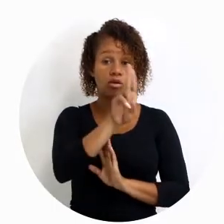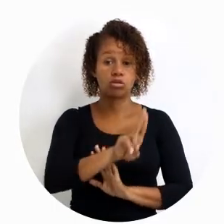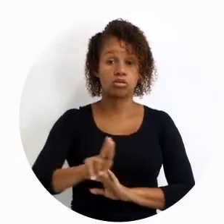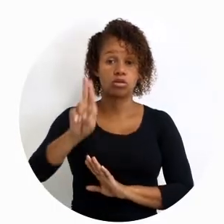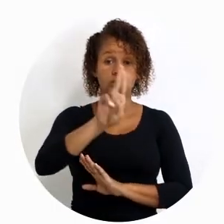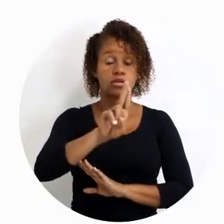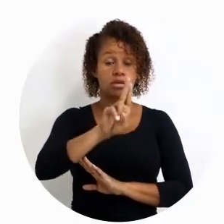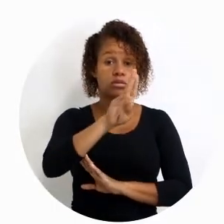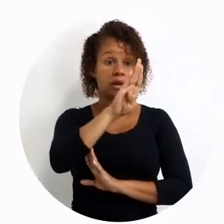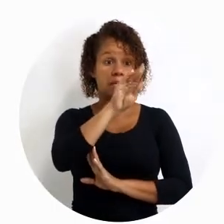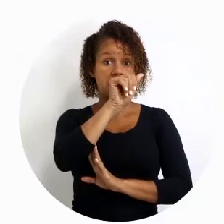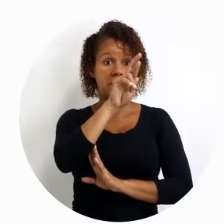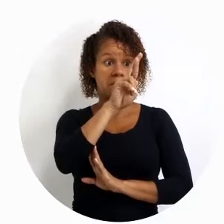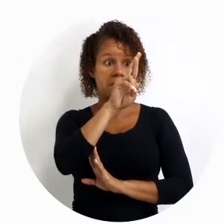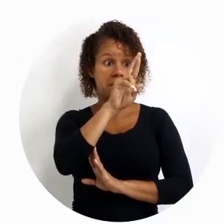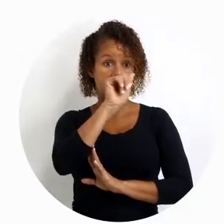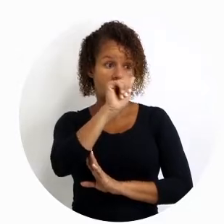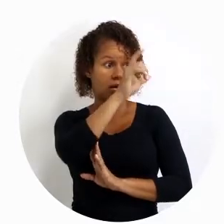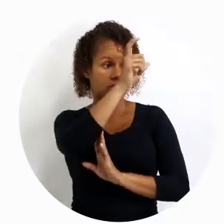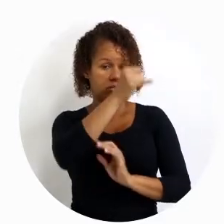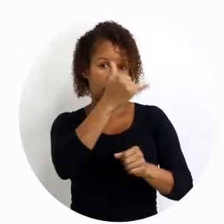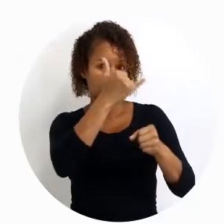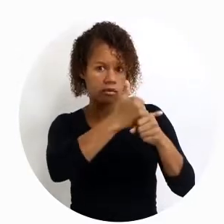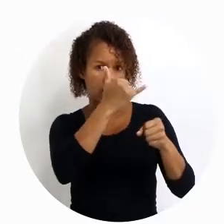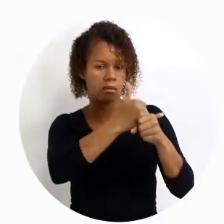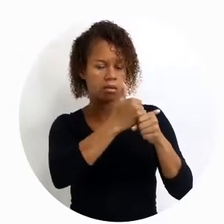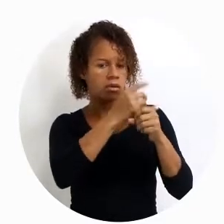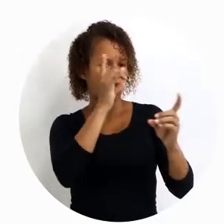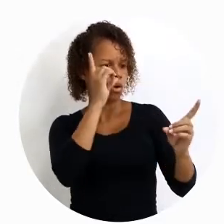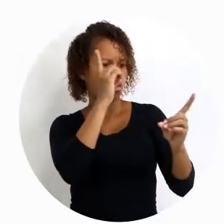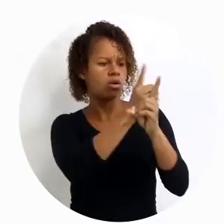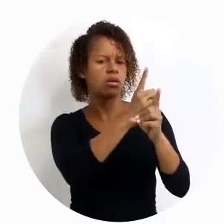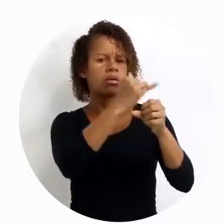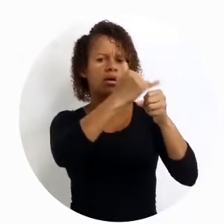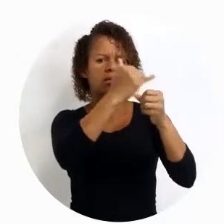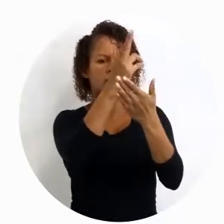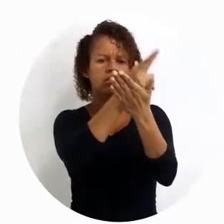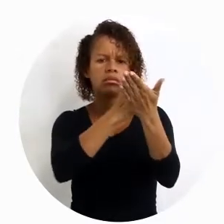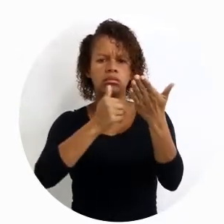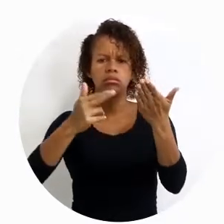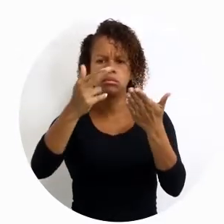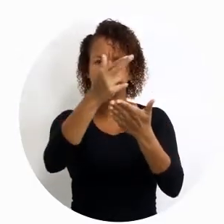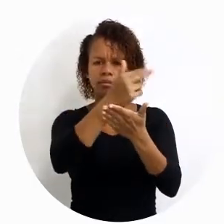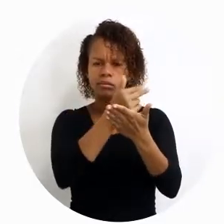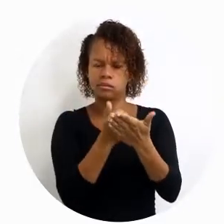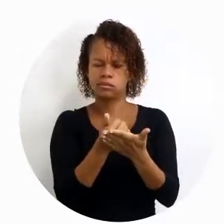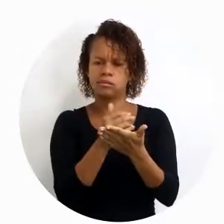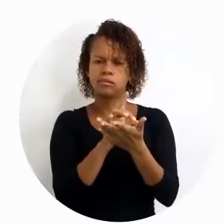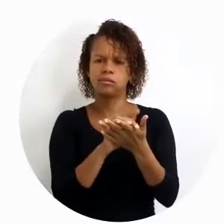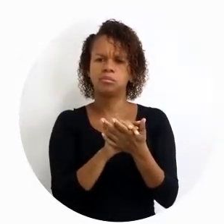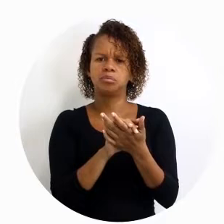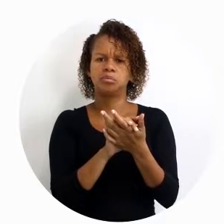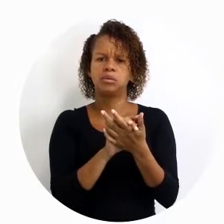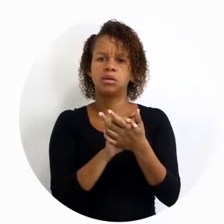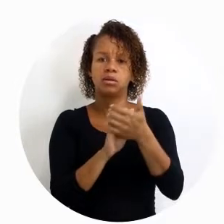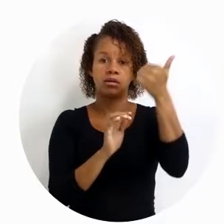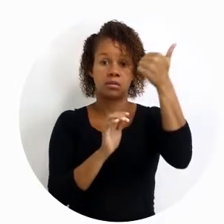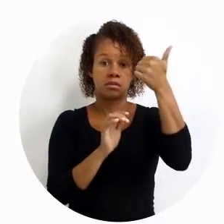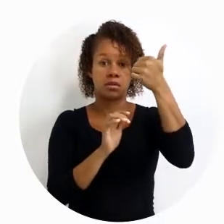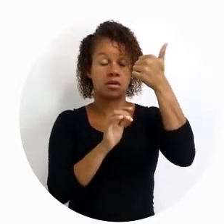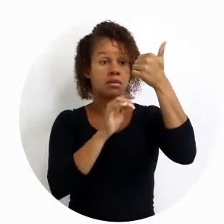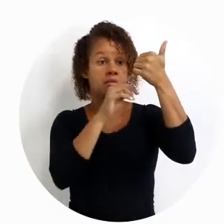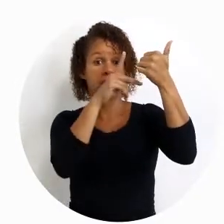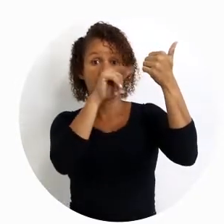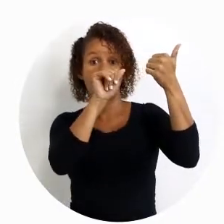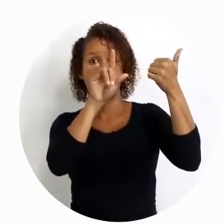Nós utilizaremos essa barra porque aqui nós encontramos as ferramentas de desenho. Então, na